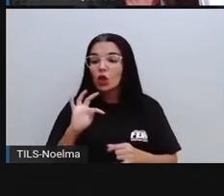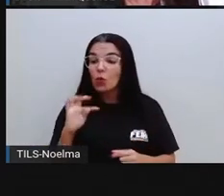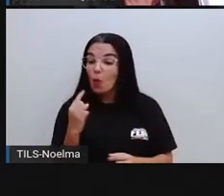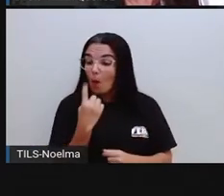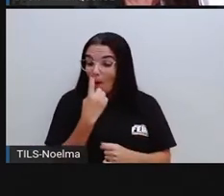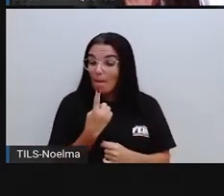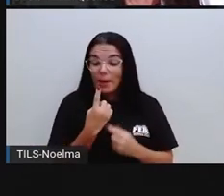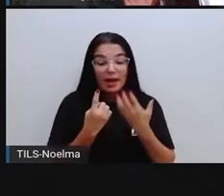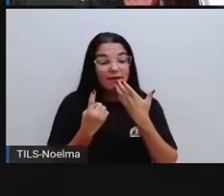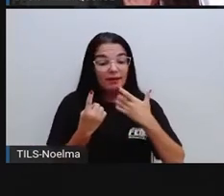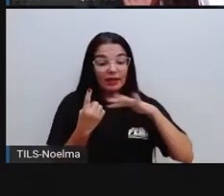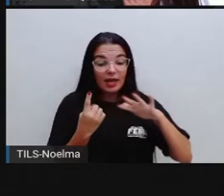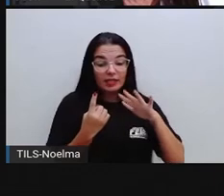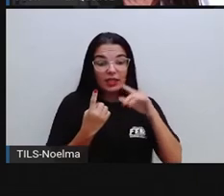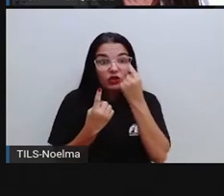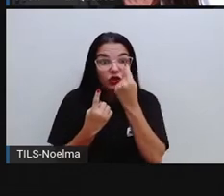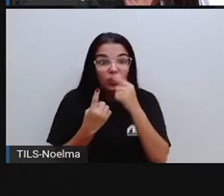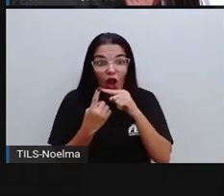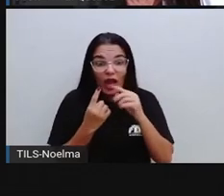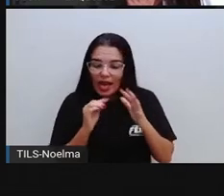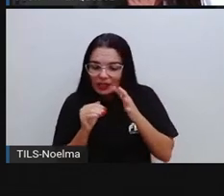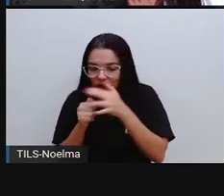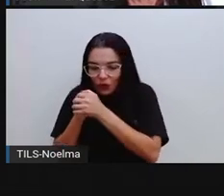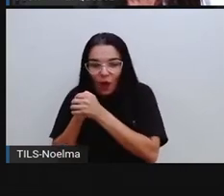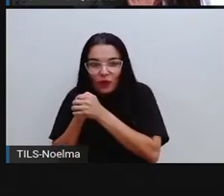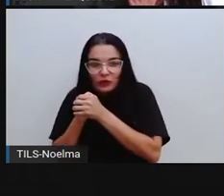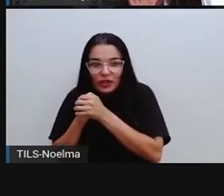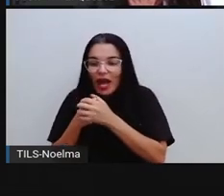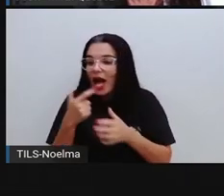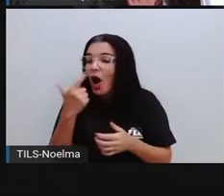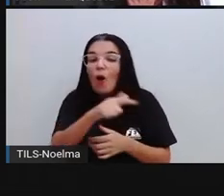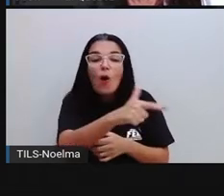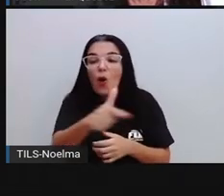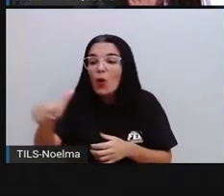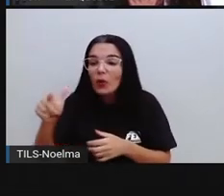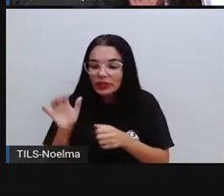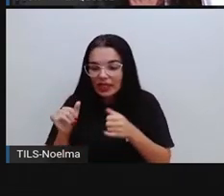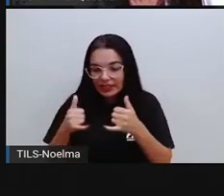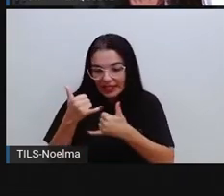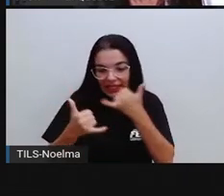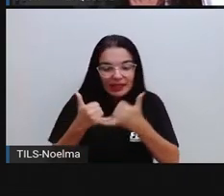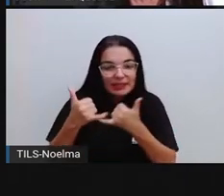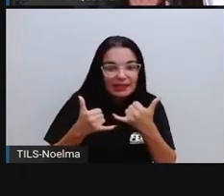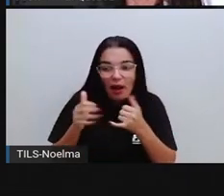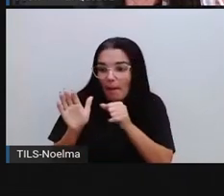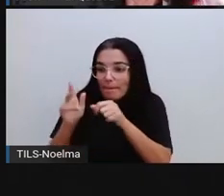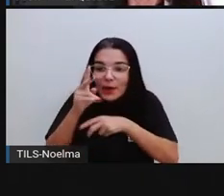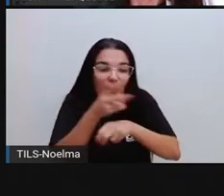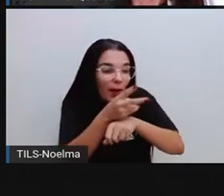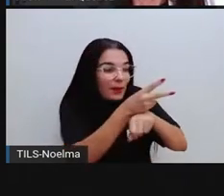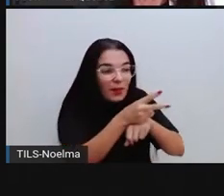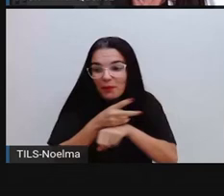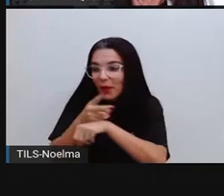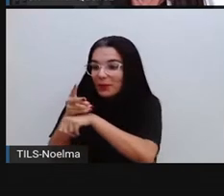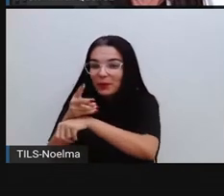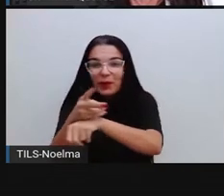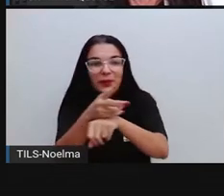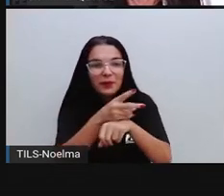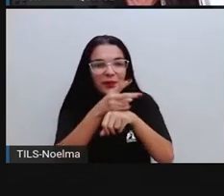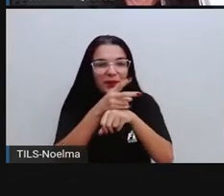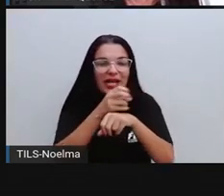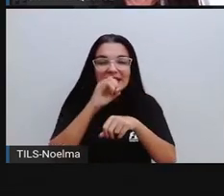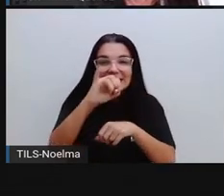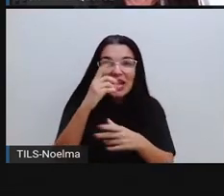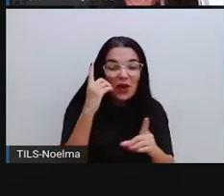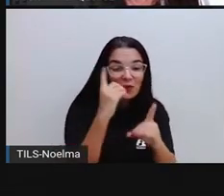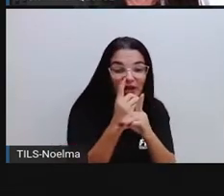essa criança. Quem encontrar a criança escondida vai ficar junto com ela no esconderijo e vai enchendo até sobrar uma